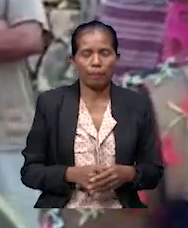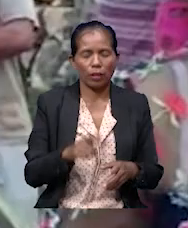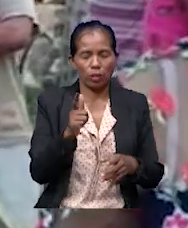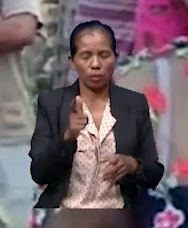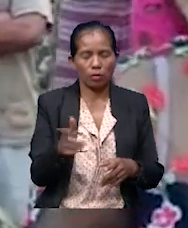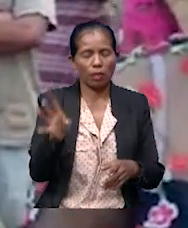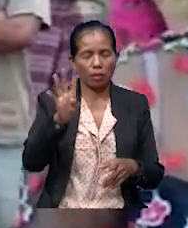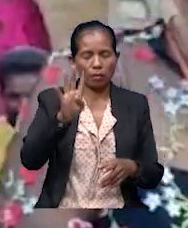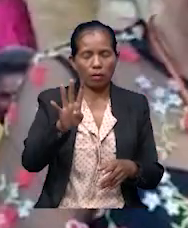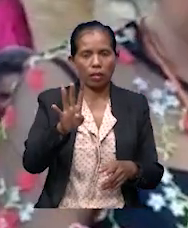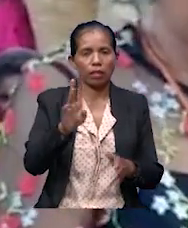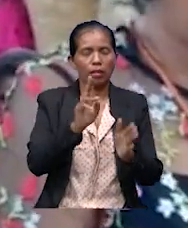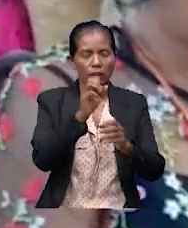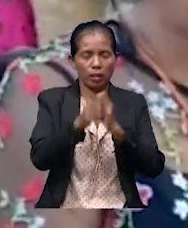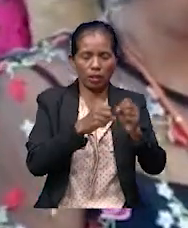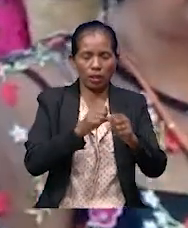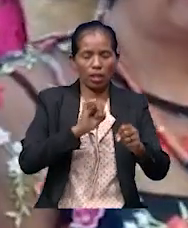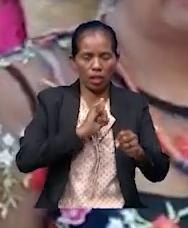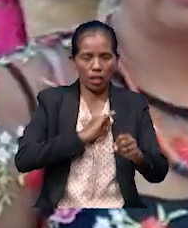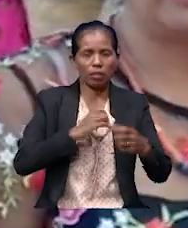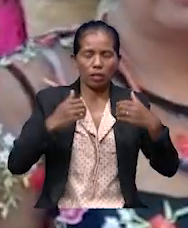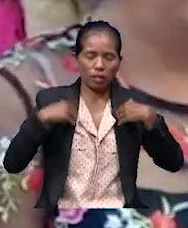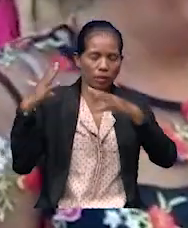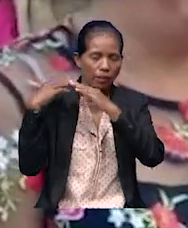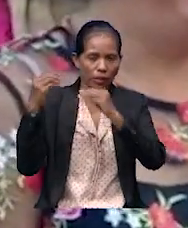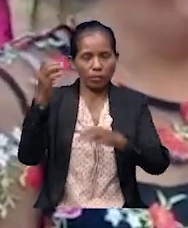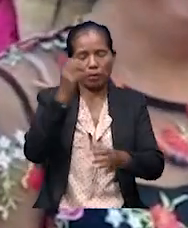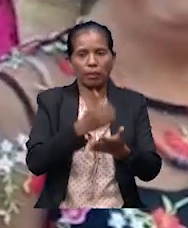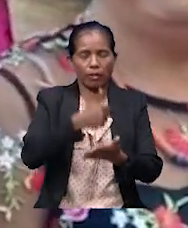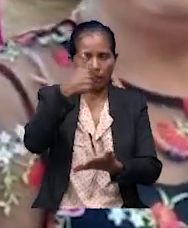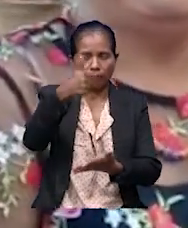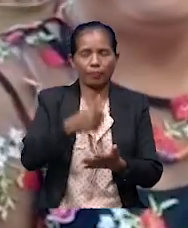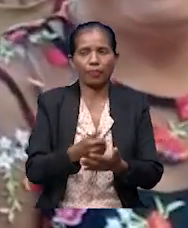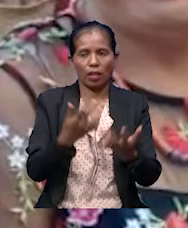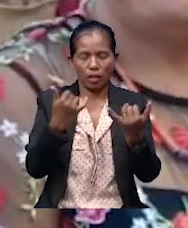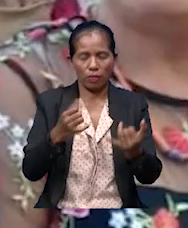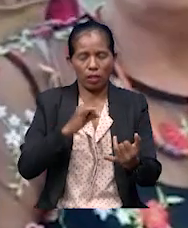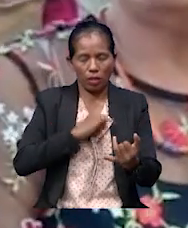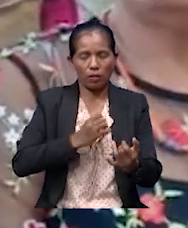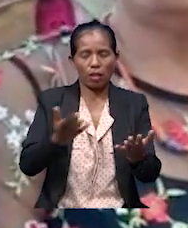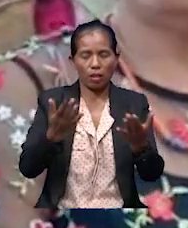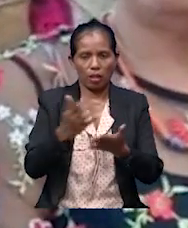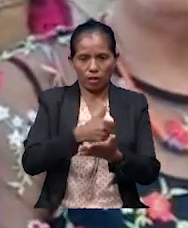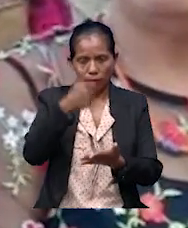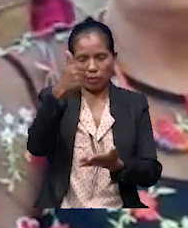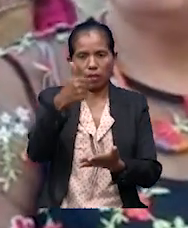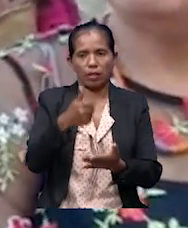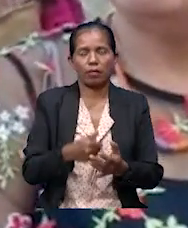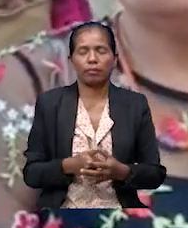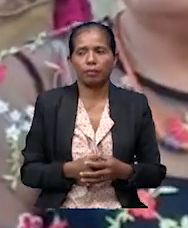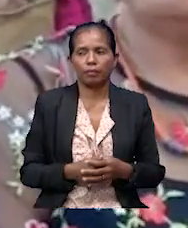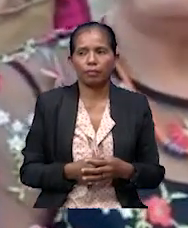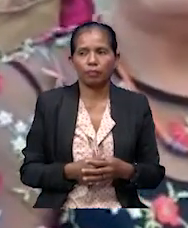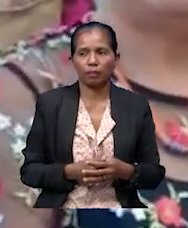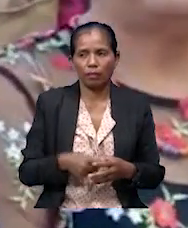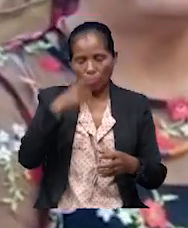ba vitoria. 24 anos ne resultaru mi to kiu. Agora mo saune ka tenemos batalha ita, batalha politika. Ya